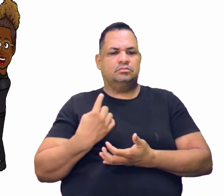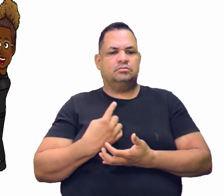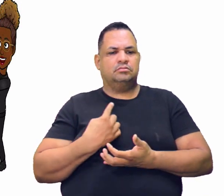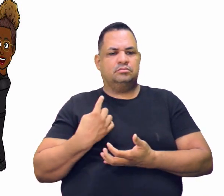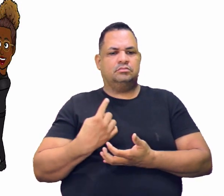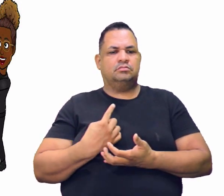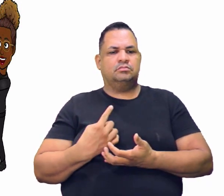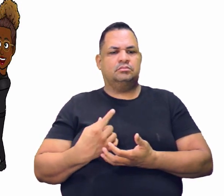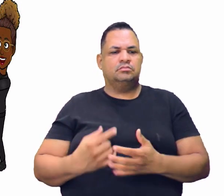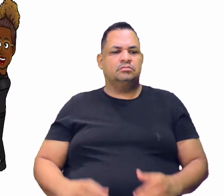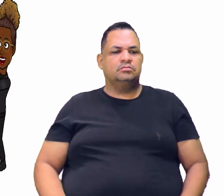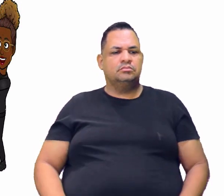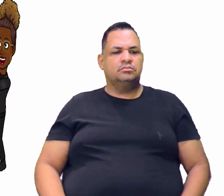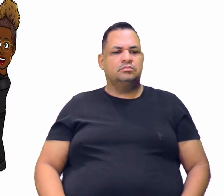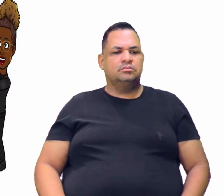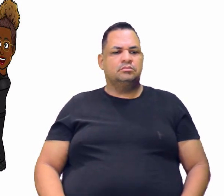plural.